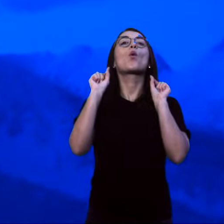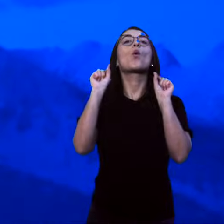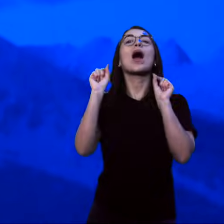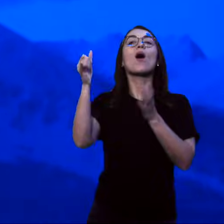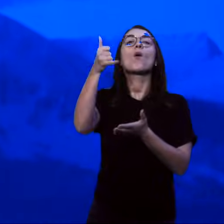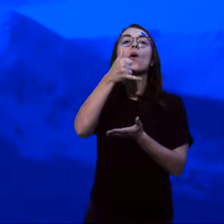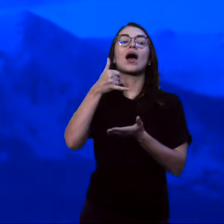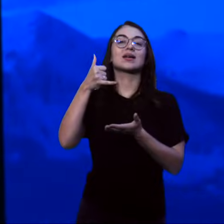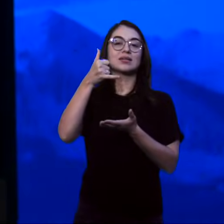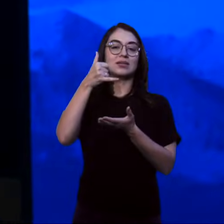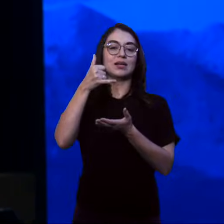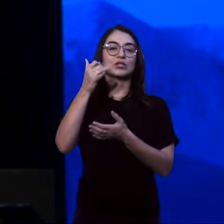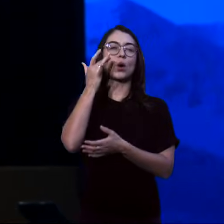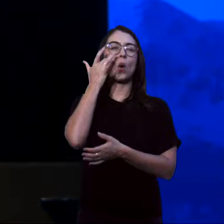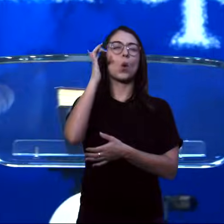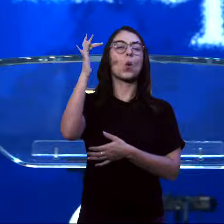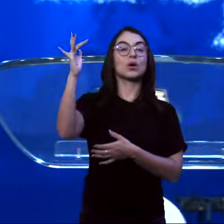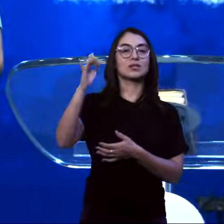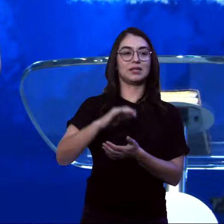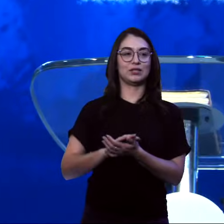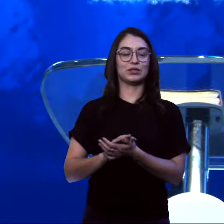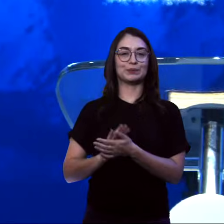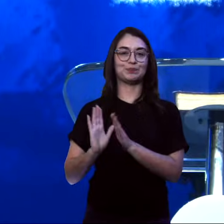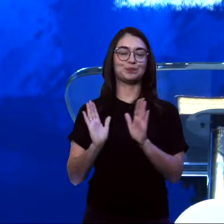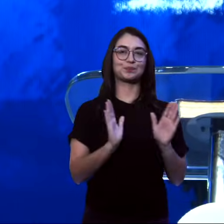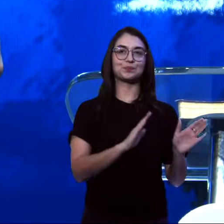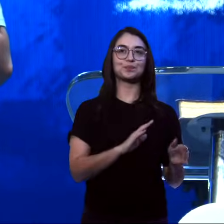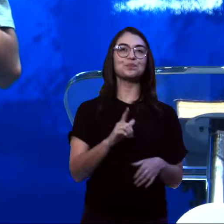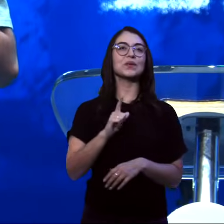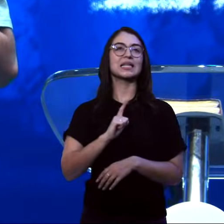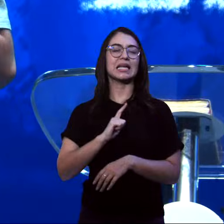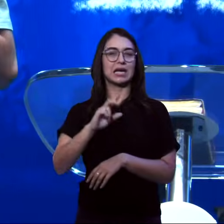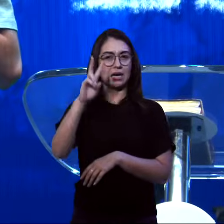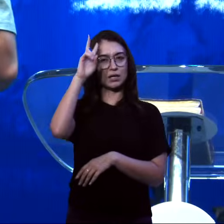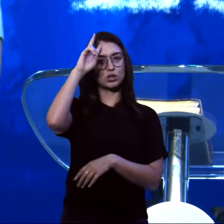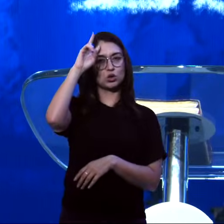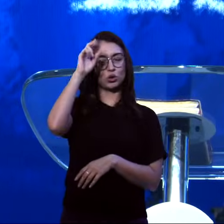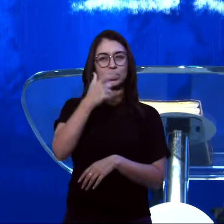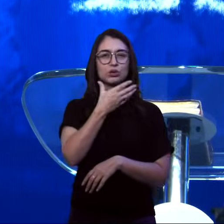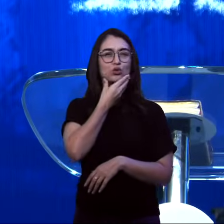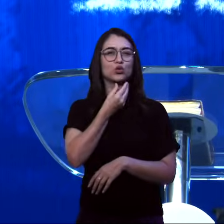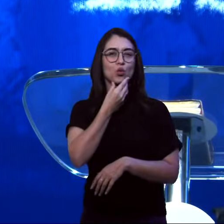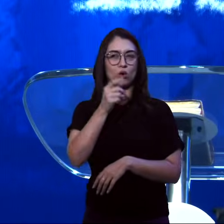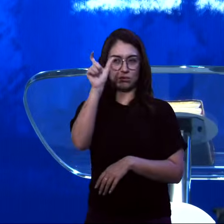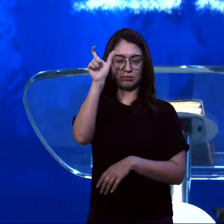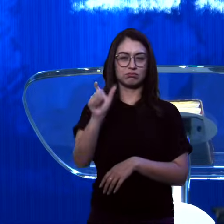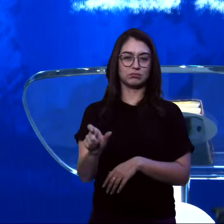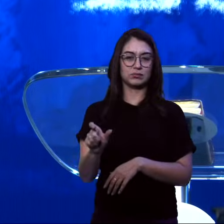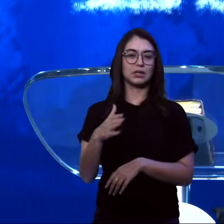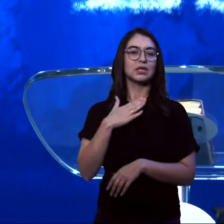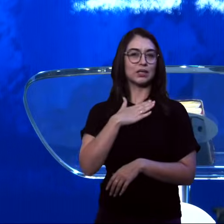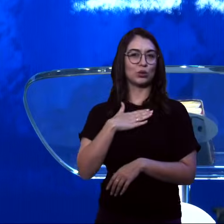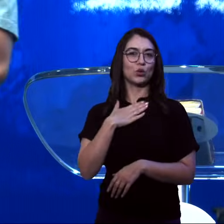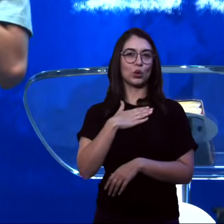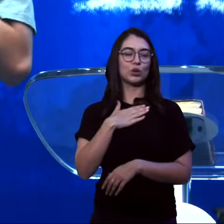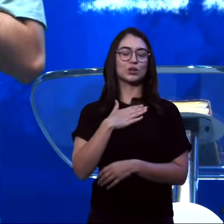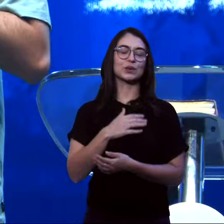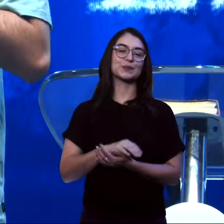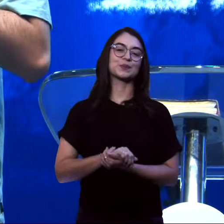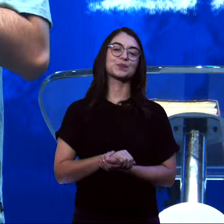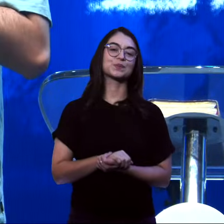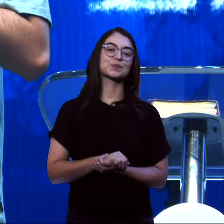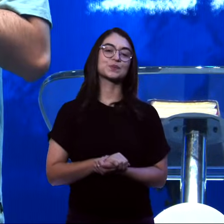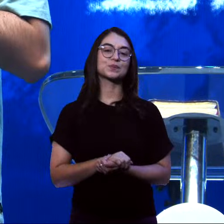nós, esse azeite dourado. Tem a história de um homem de Deus que eu gosto muito. Chegou a glória e o azeite, amém.